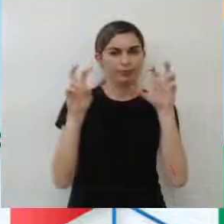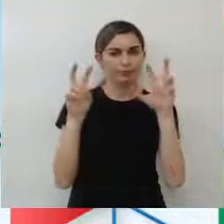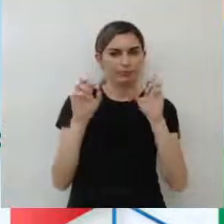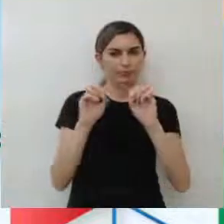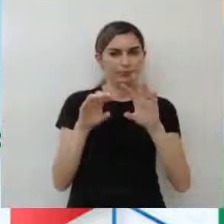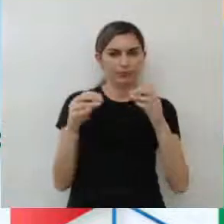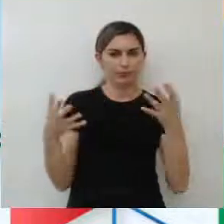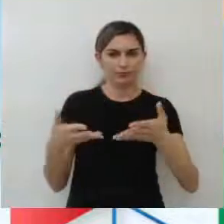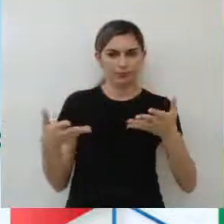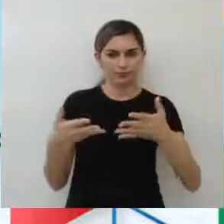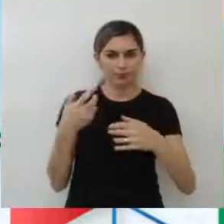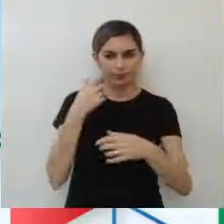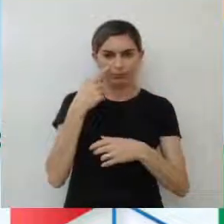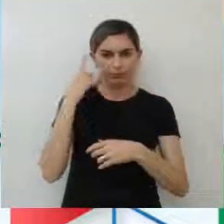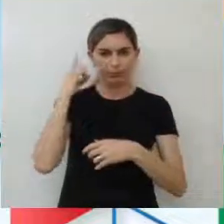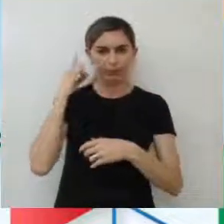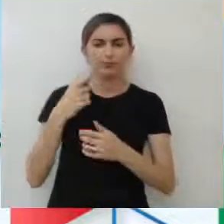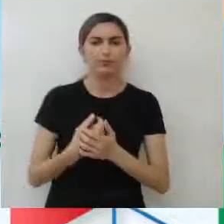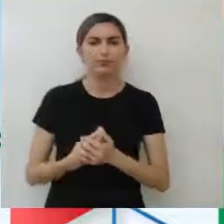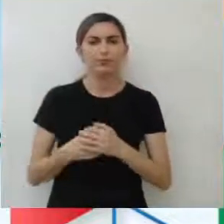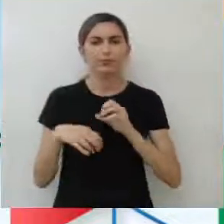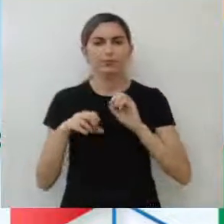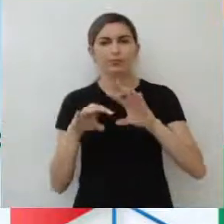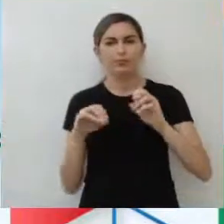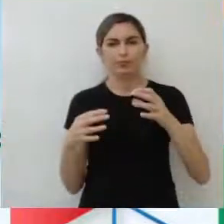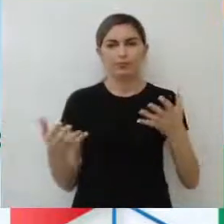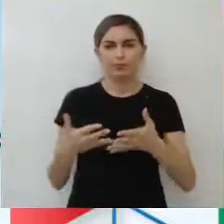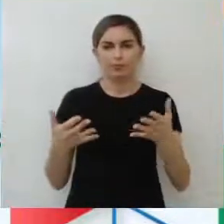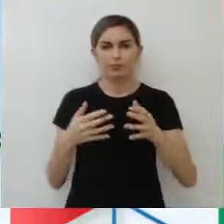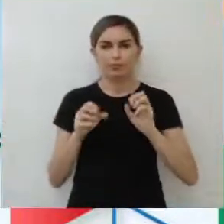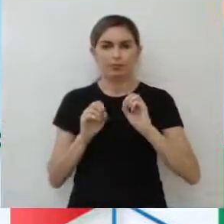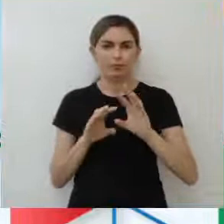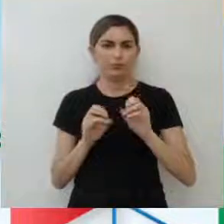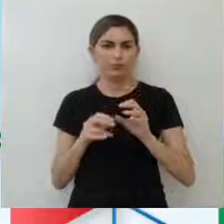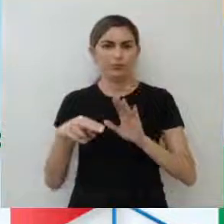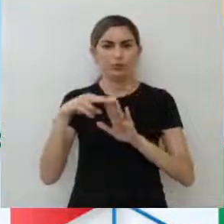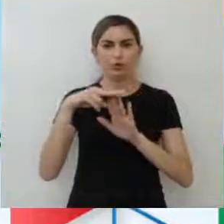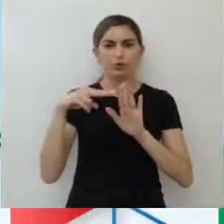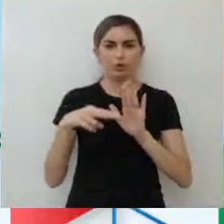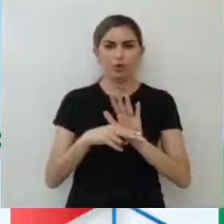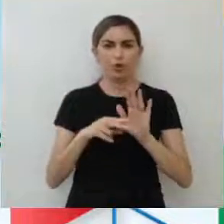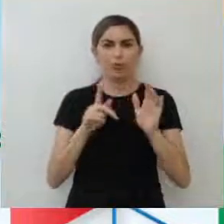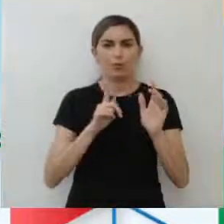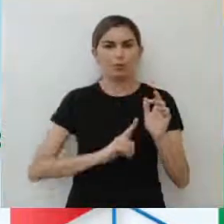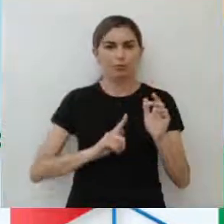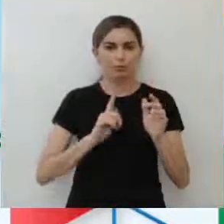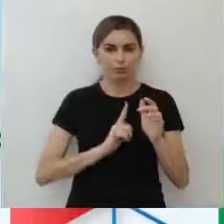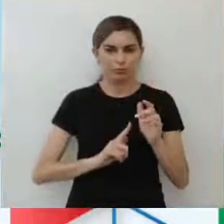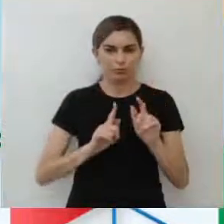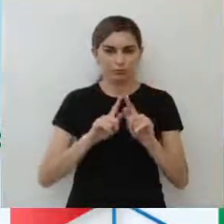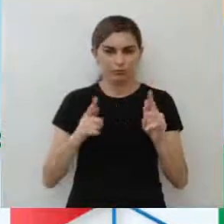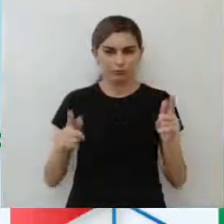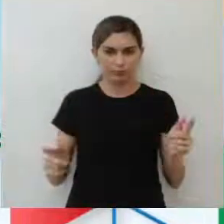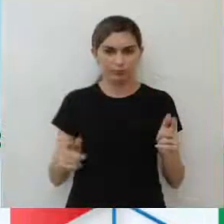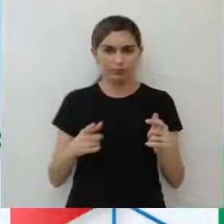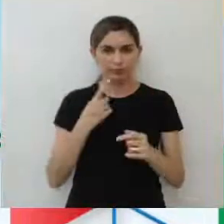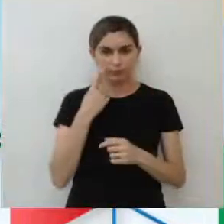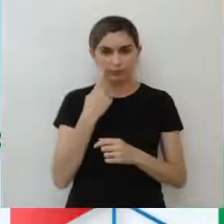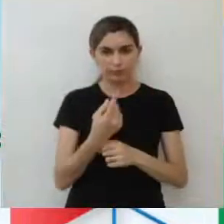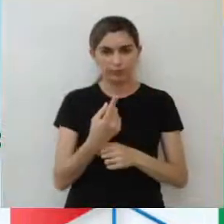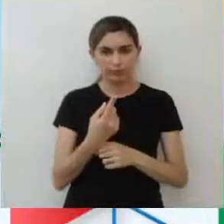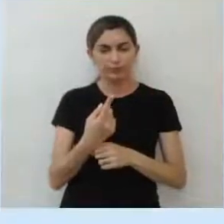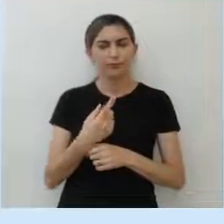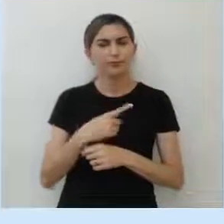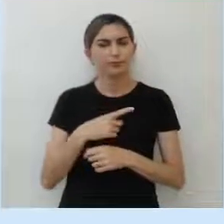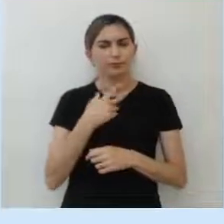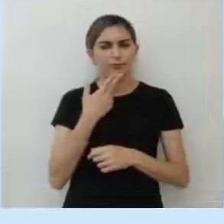olha só. Na aula de hoje, nós vamos trabalhar a norma ortográfica, certo? Então, veja bem, a